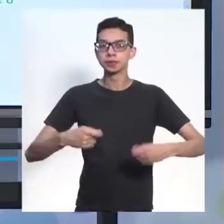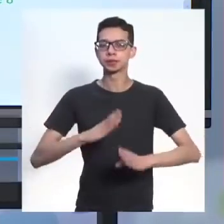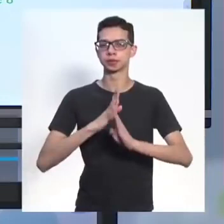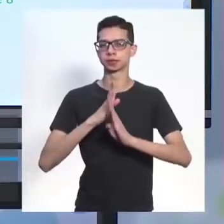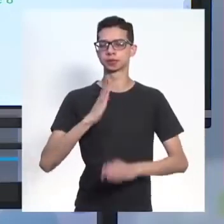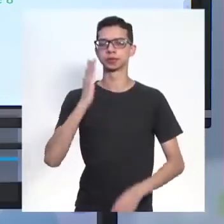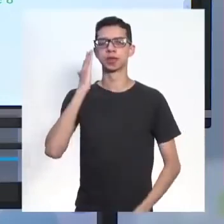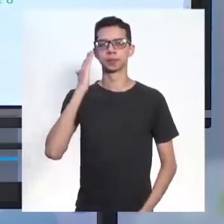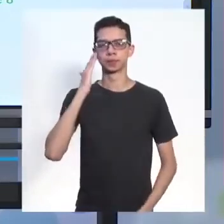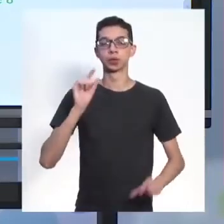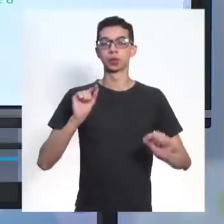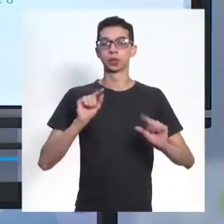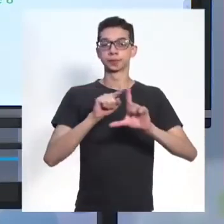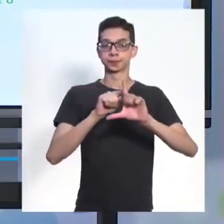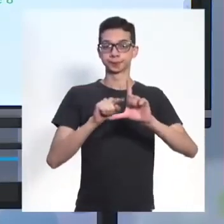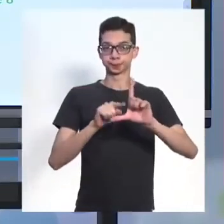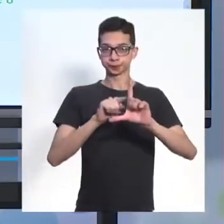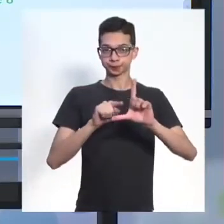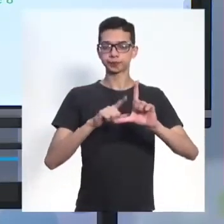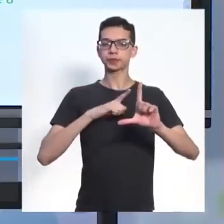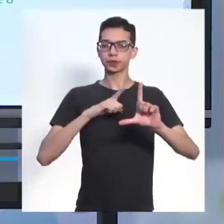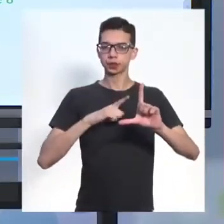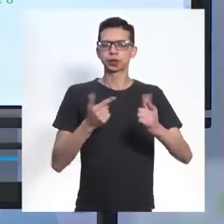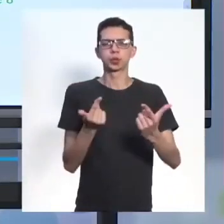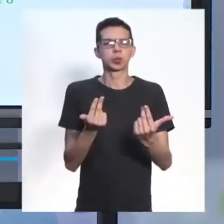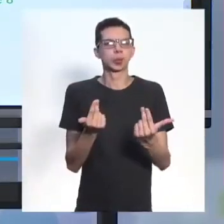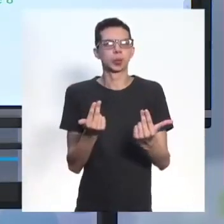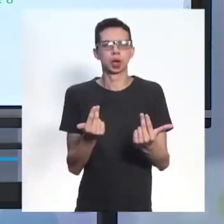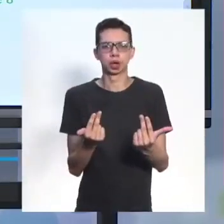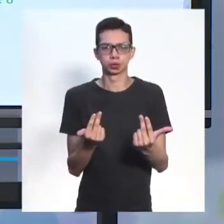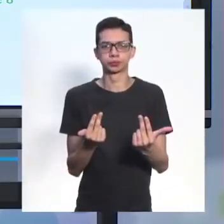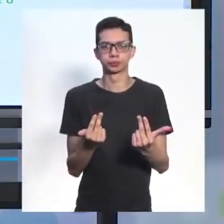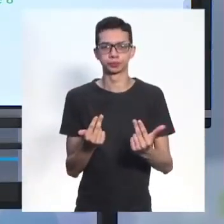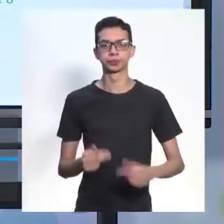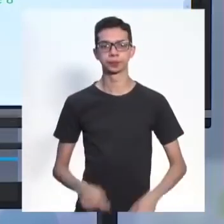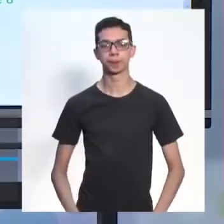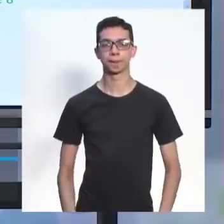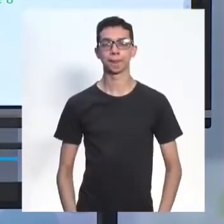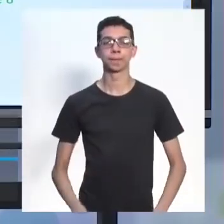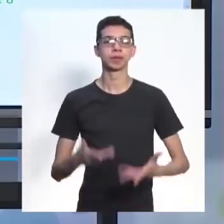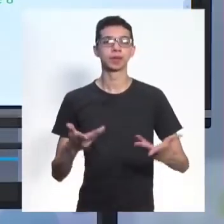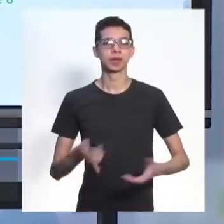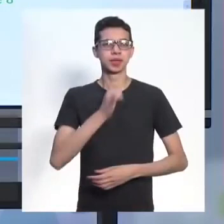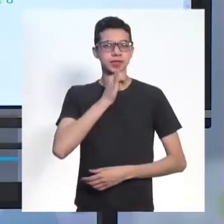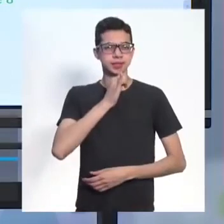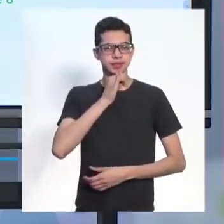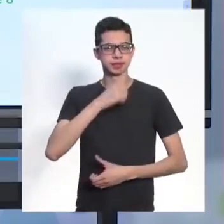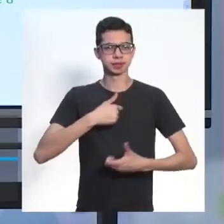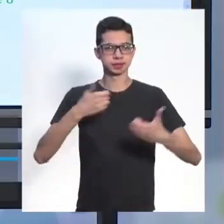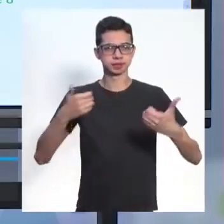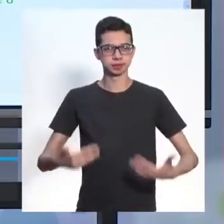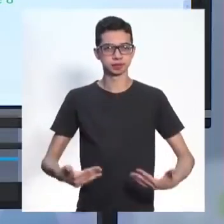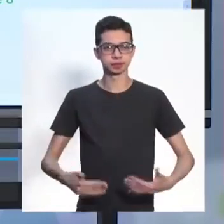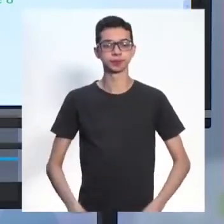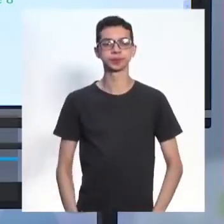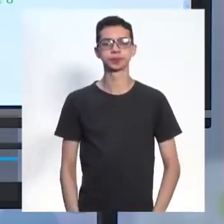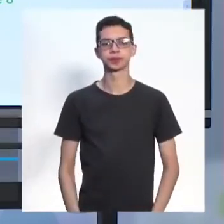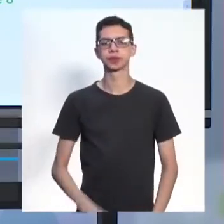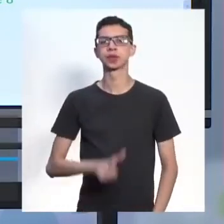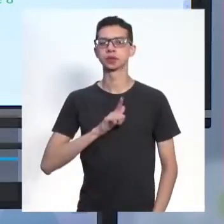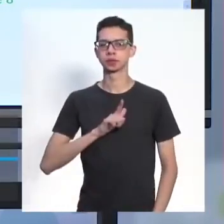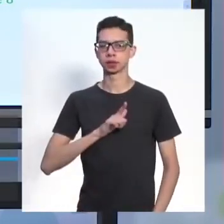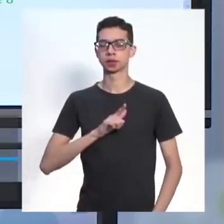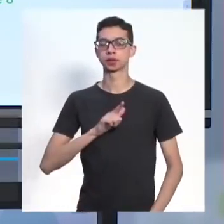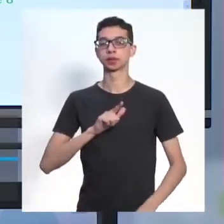Alê, que são iguais e vão ser iguais. Então, por exemplo, eu tenho o ângulo